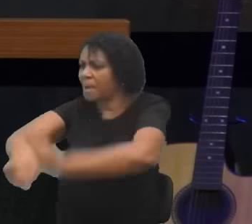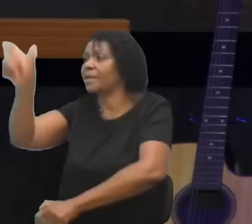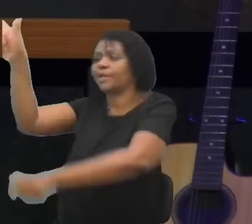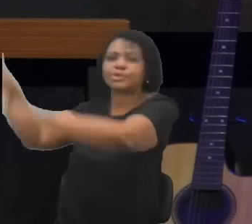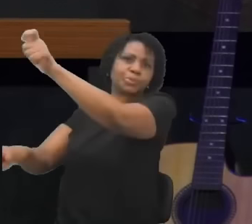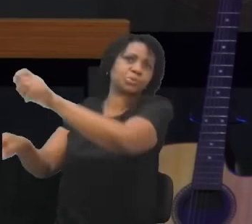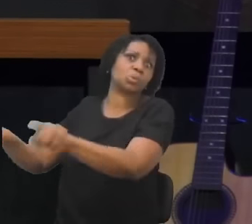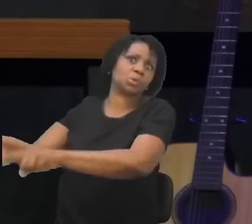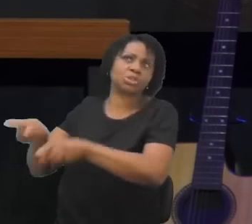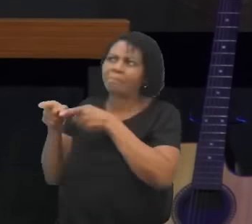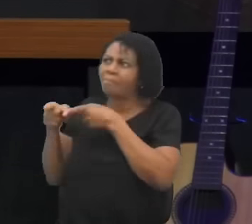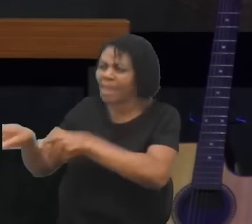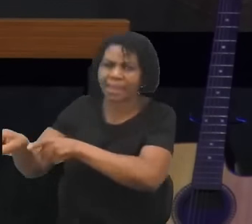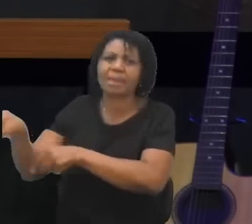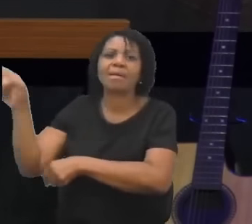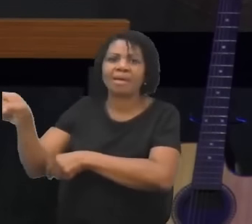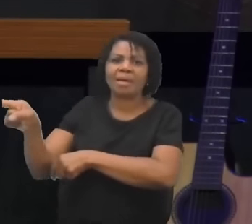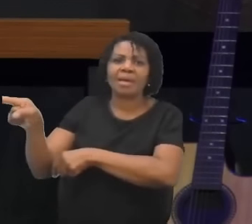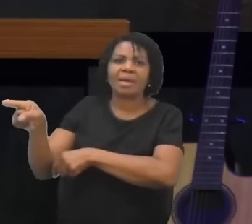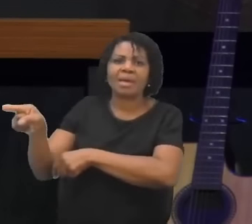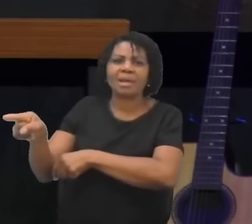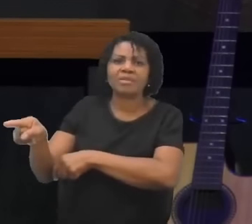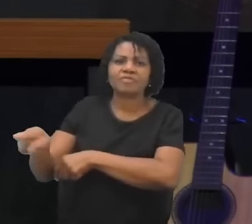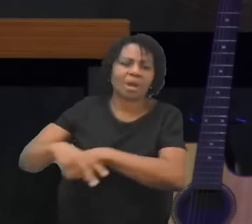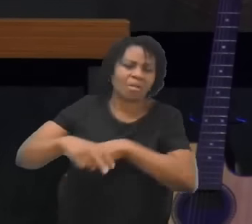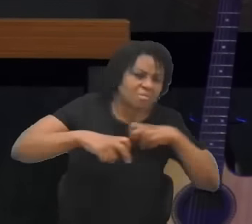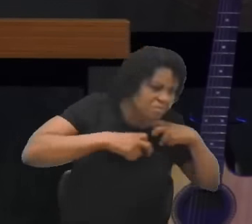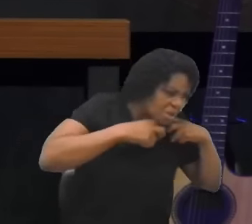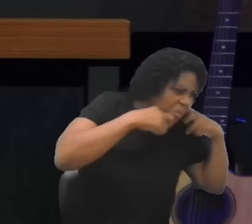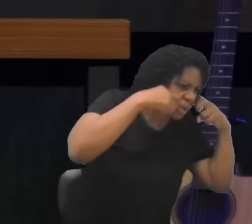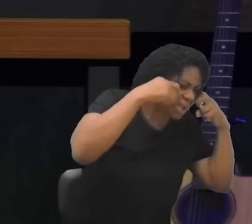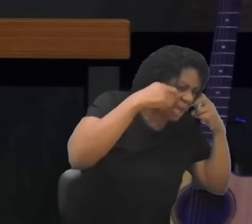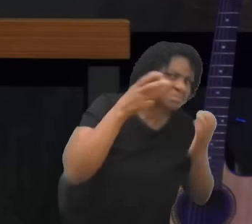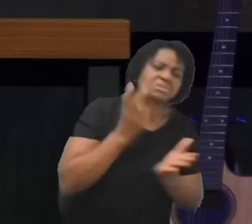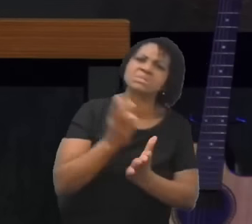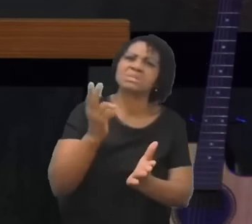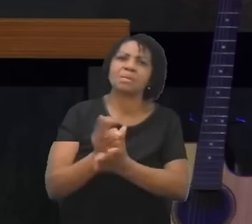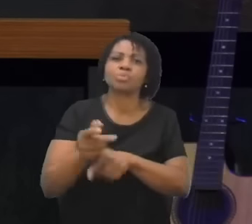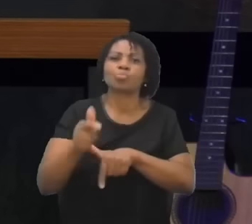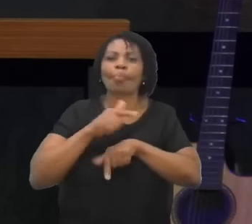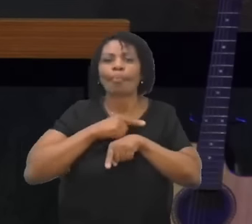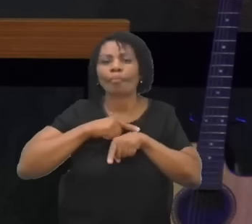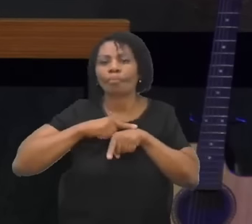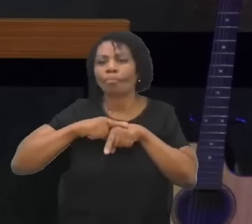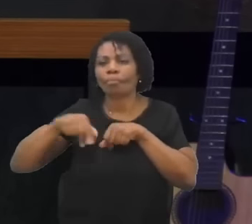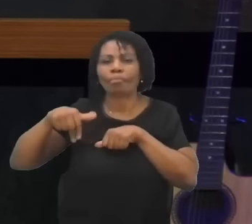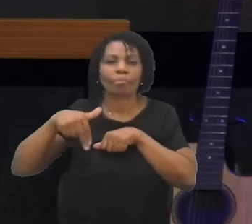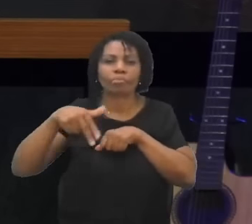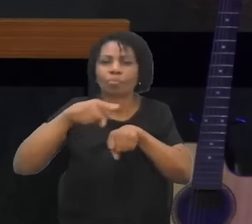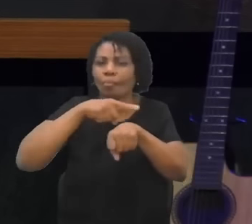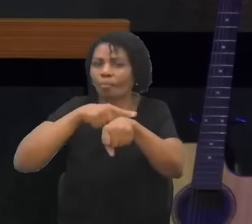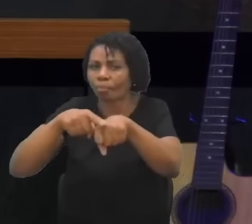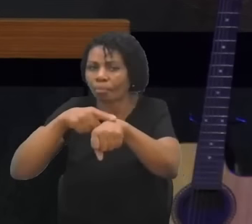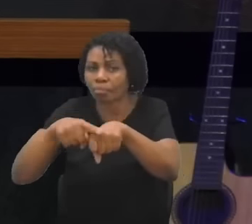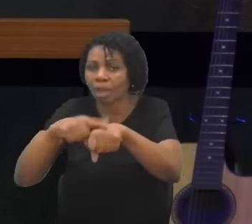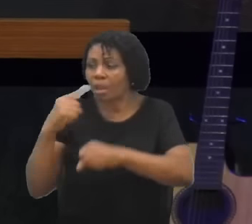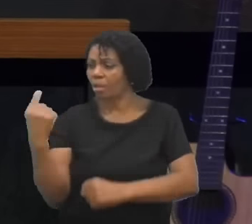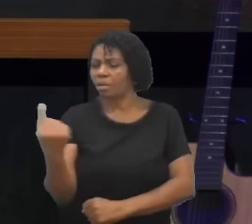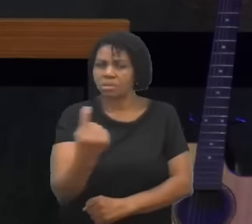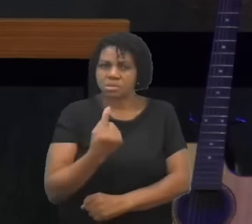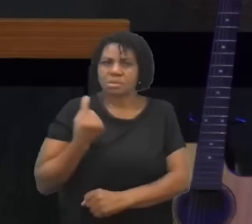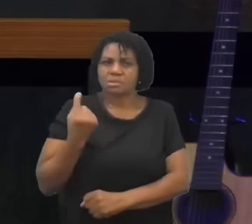todo mundo. Ele anda envergonhado o tempo todo porque ele anda nu. Ele é um homem